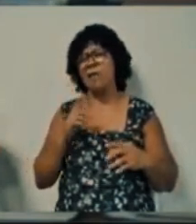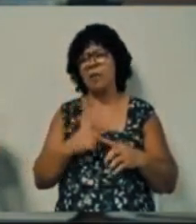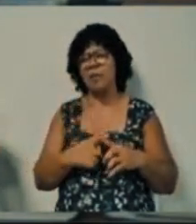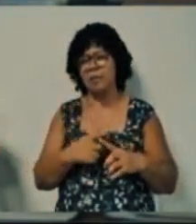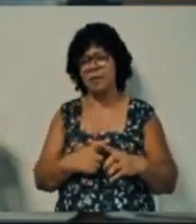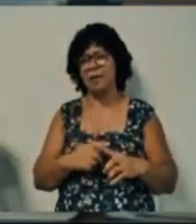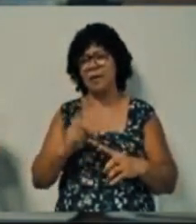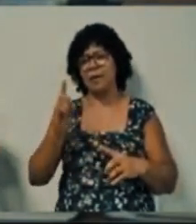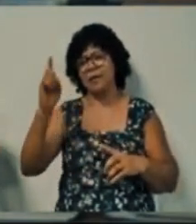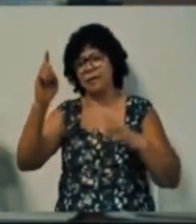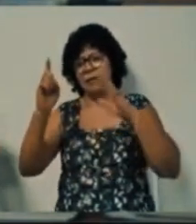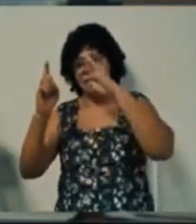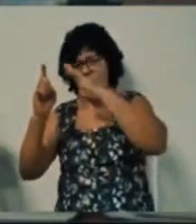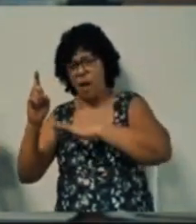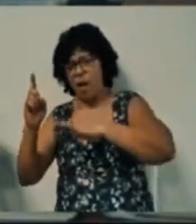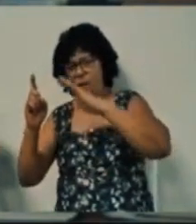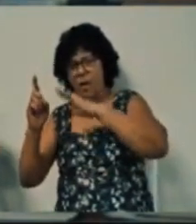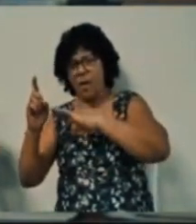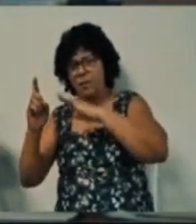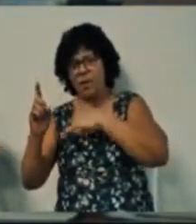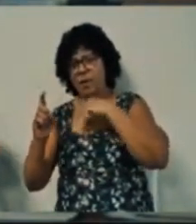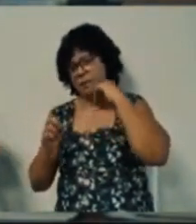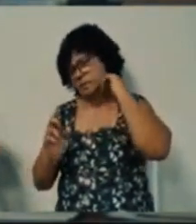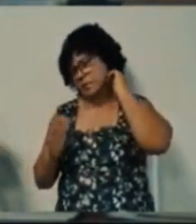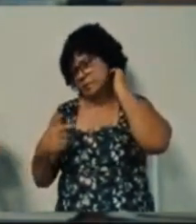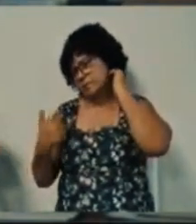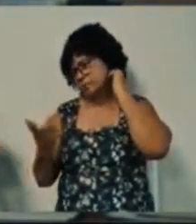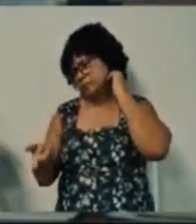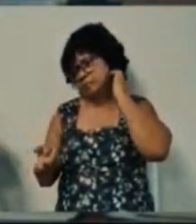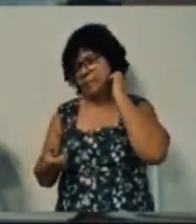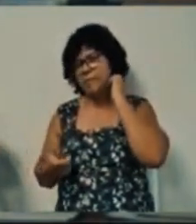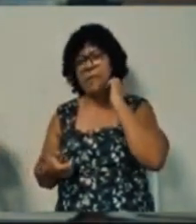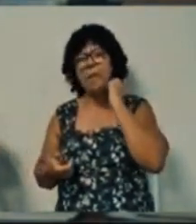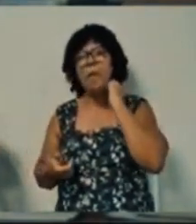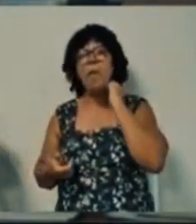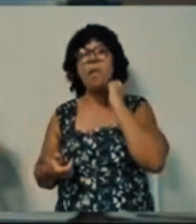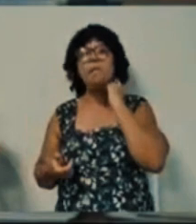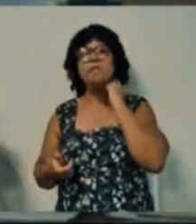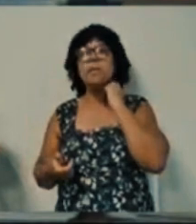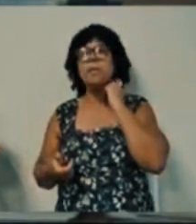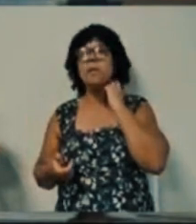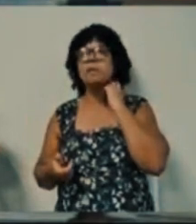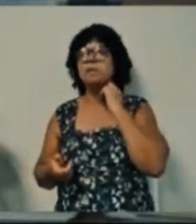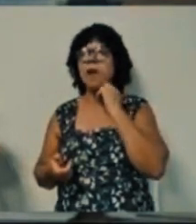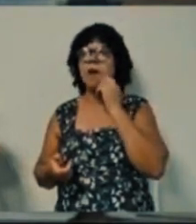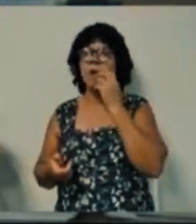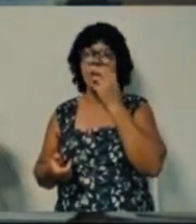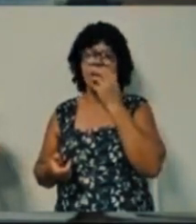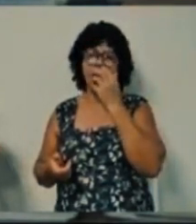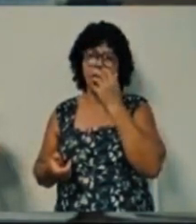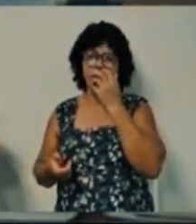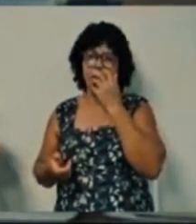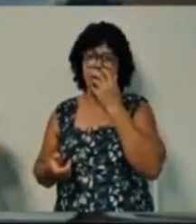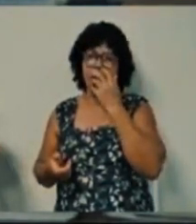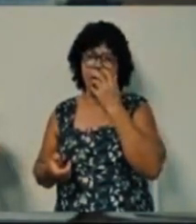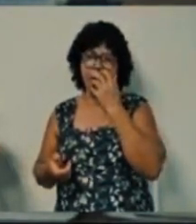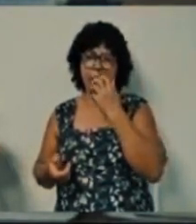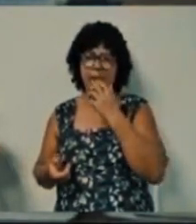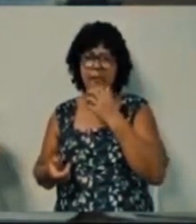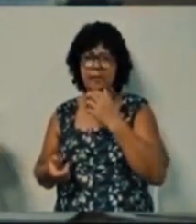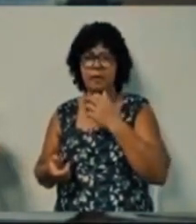duvidosa, e não só o templo da deusa Diana caracterizava